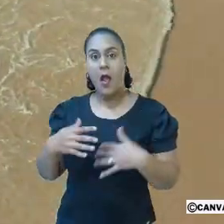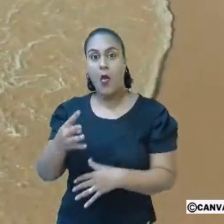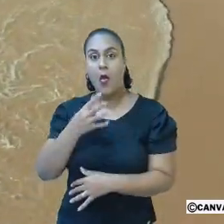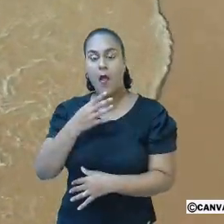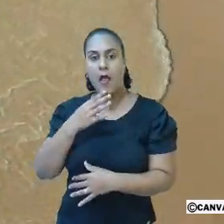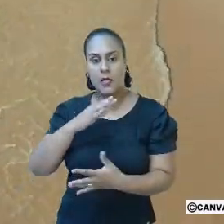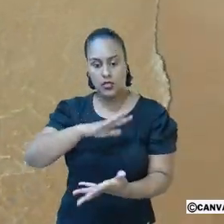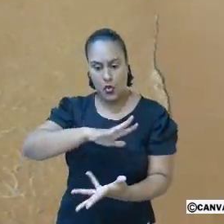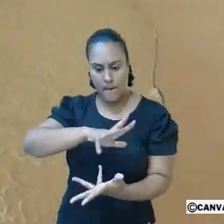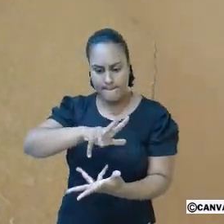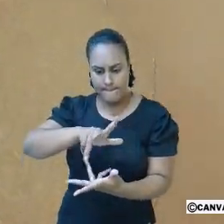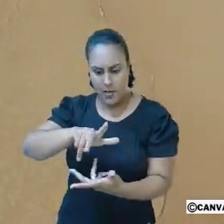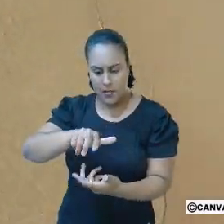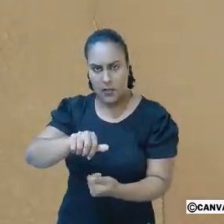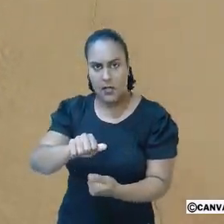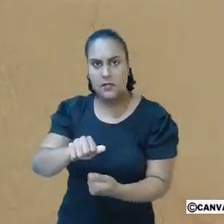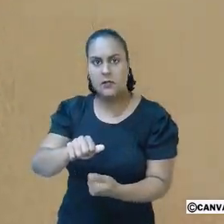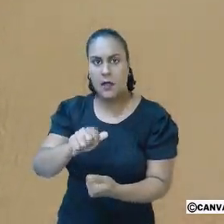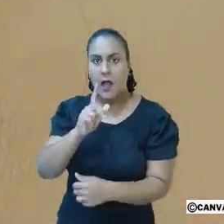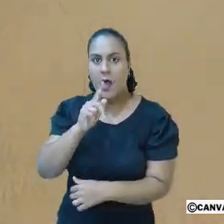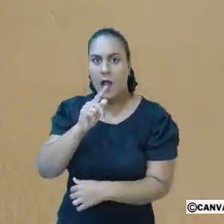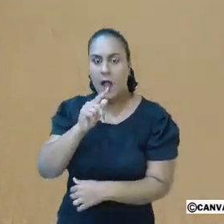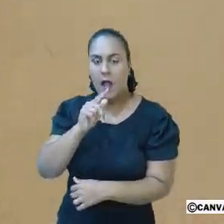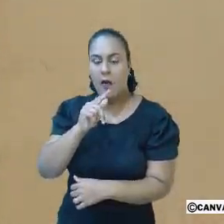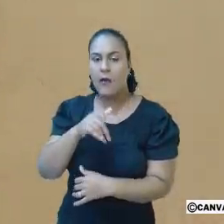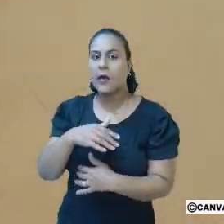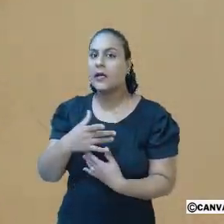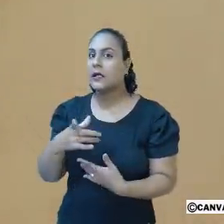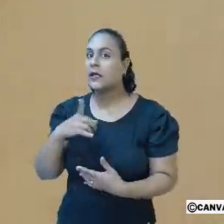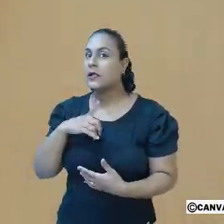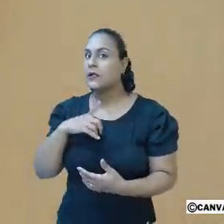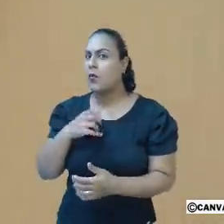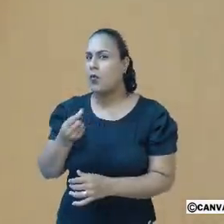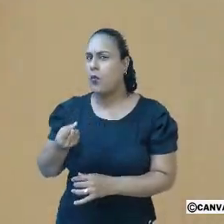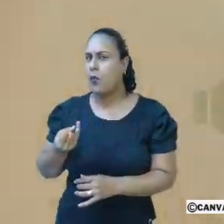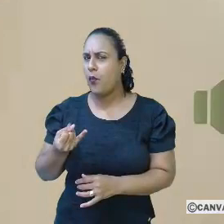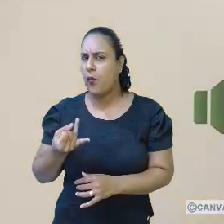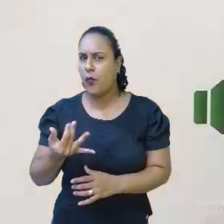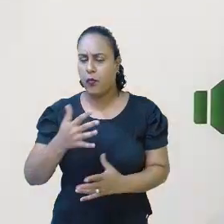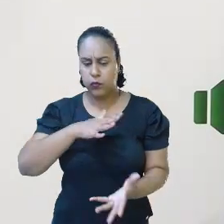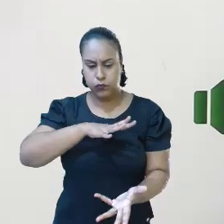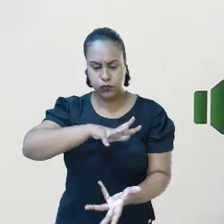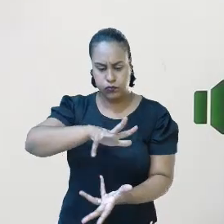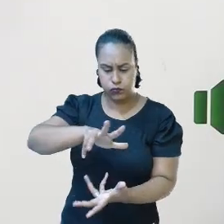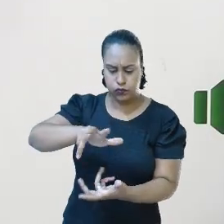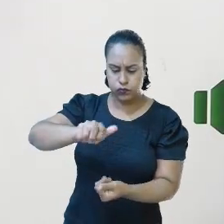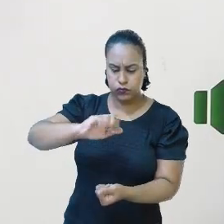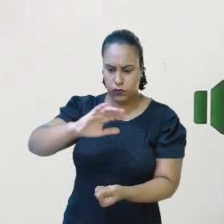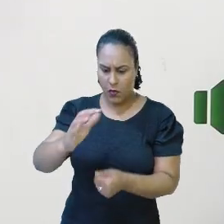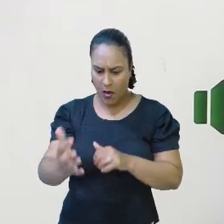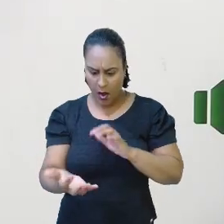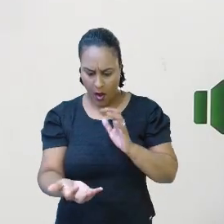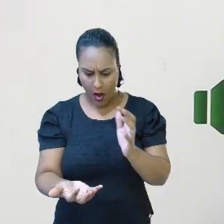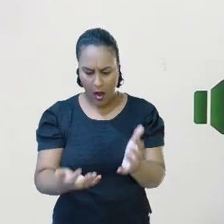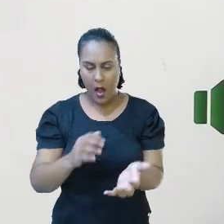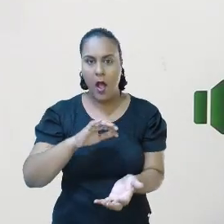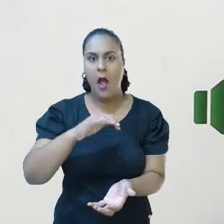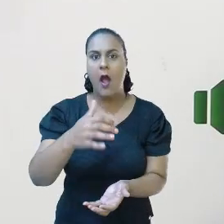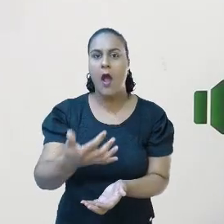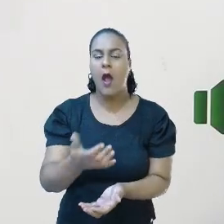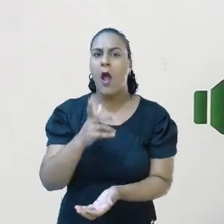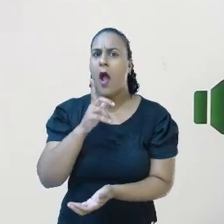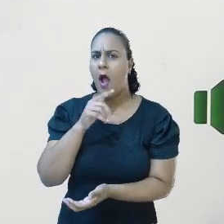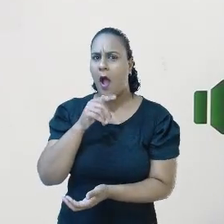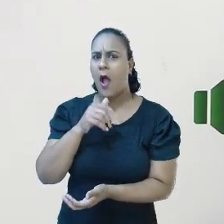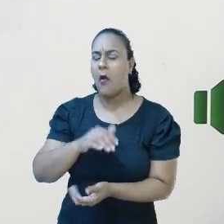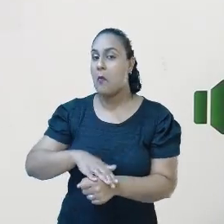como planeta água. Pois é, nós temos uma grande quantidade aí de água no nosso planeta. Tem mais água do que